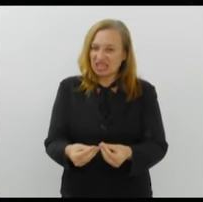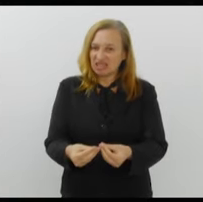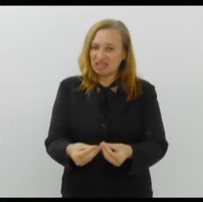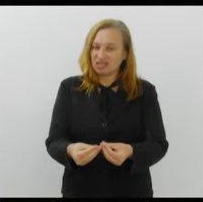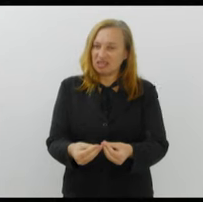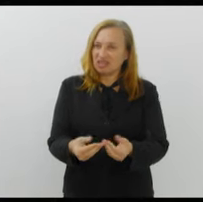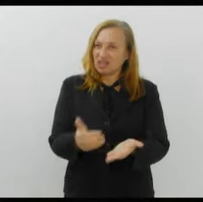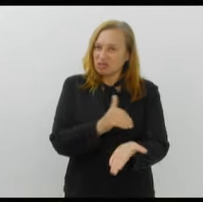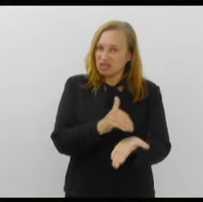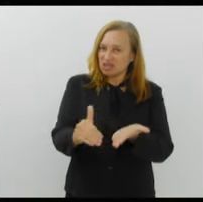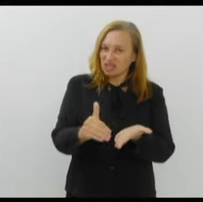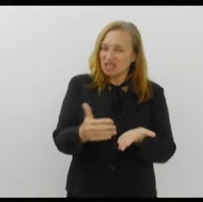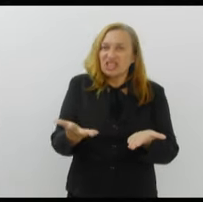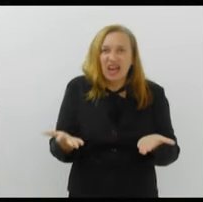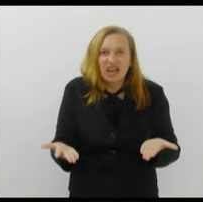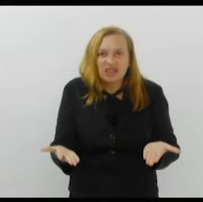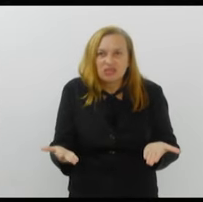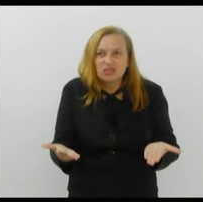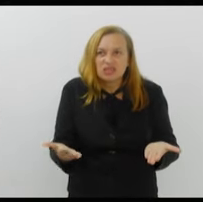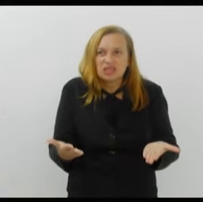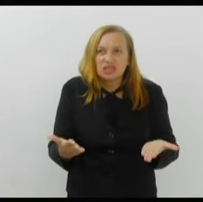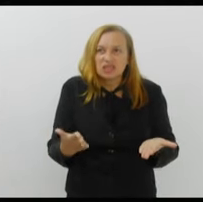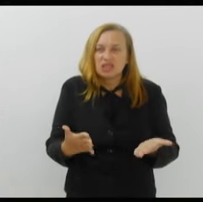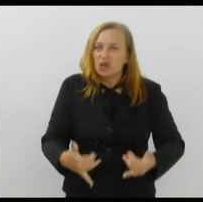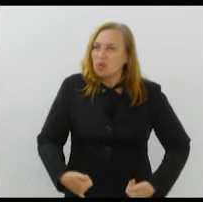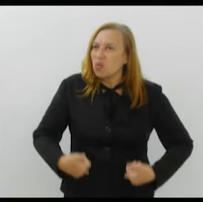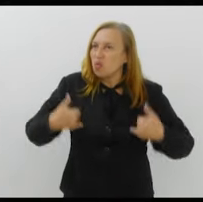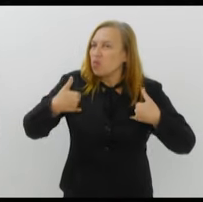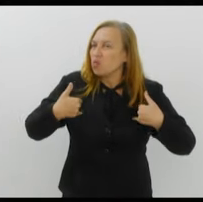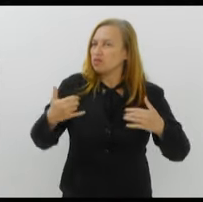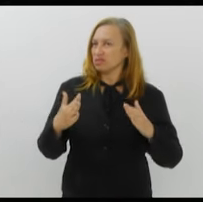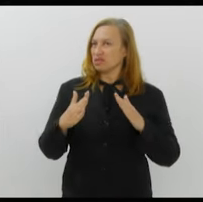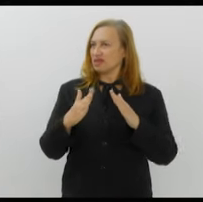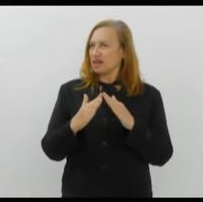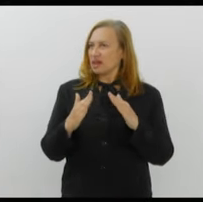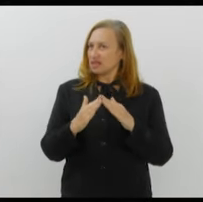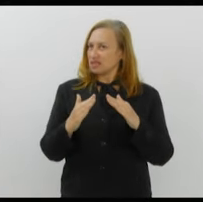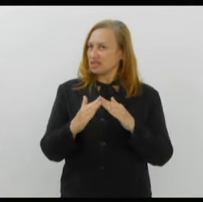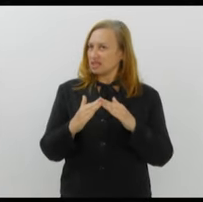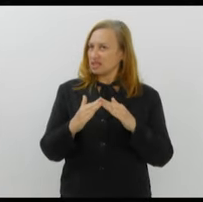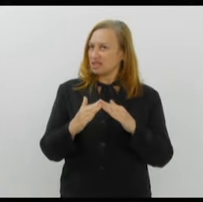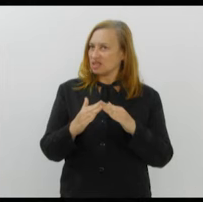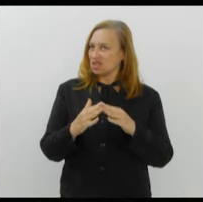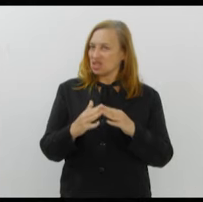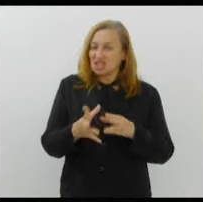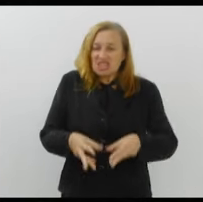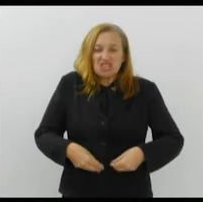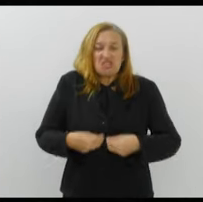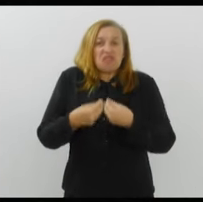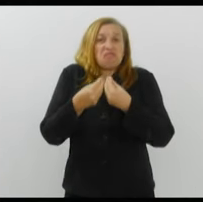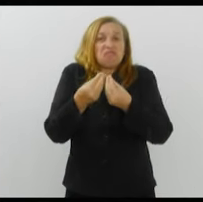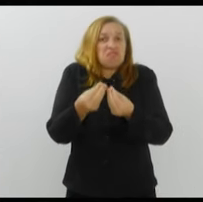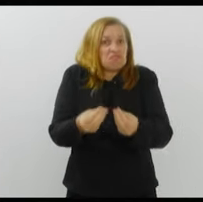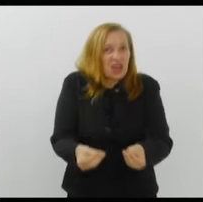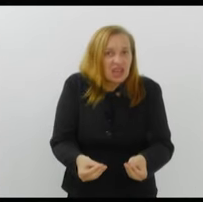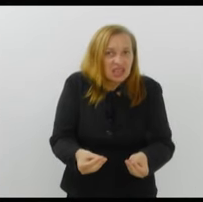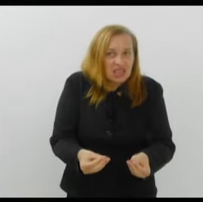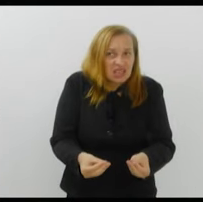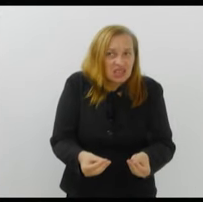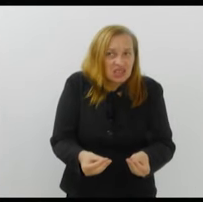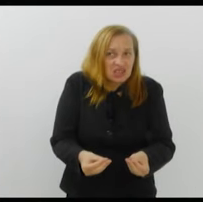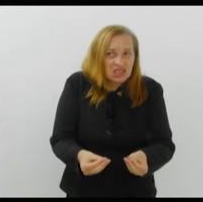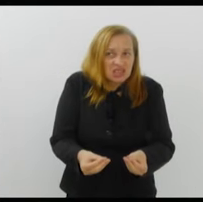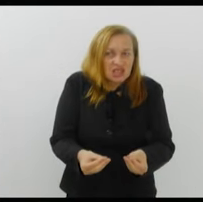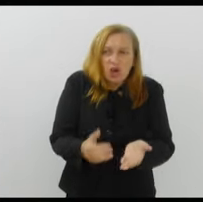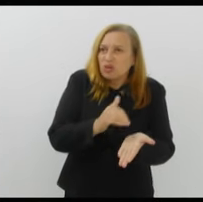frisar que a maior honraria dessa casa está sendo concedida a